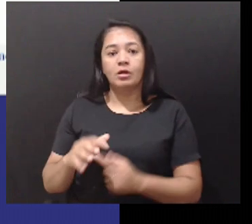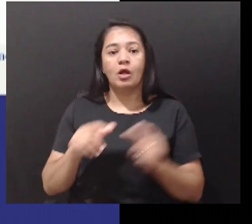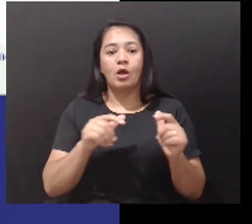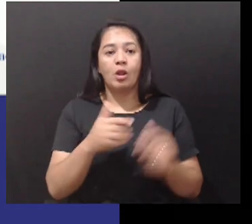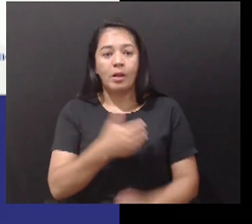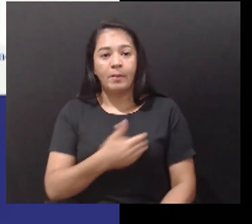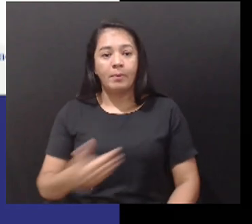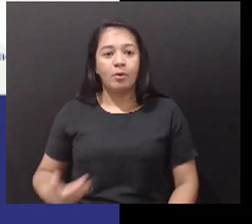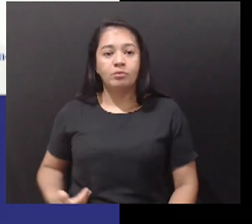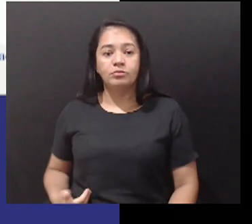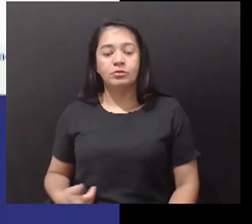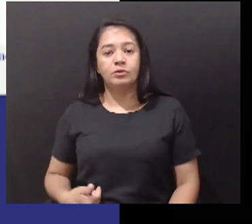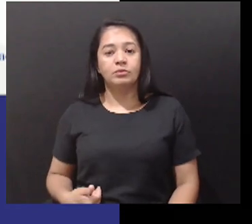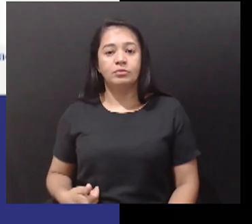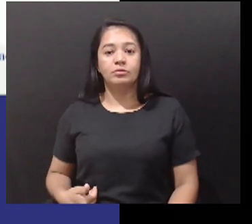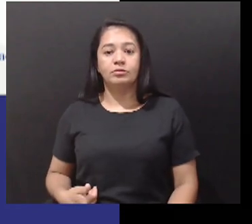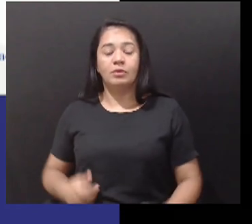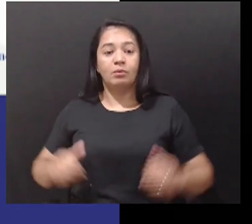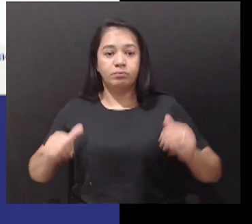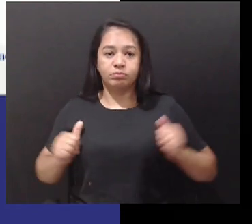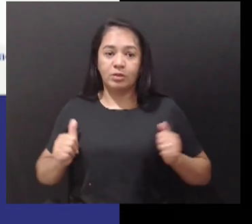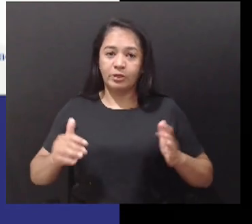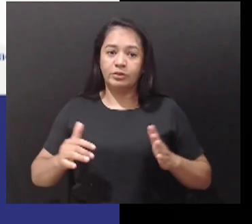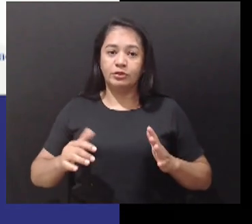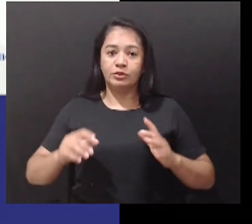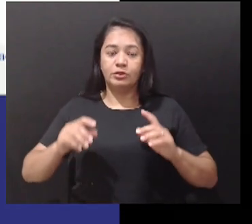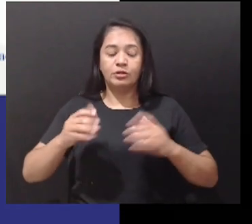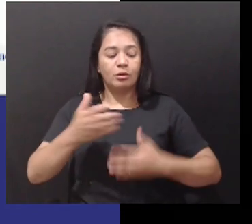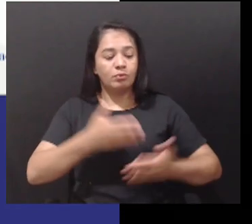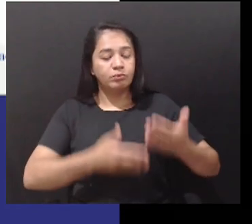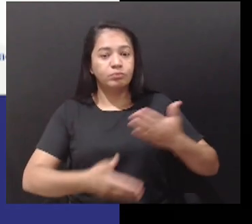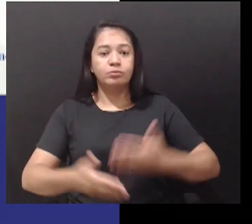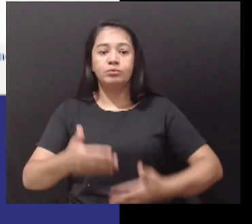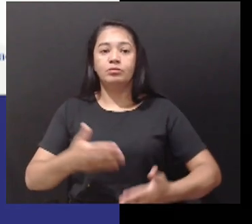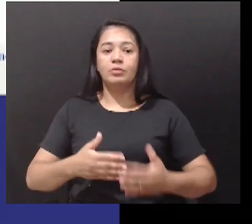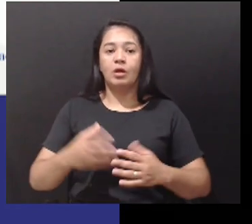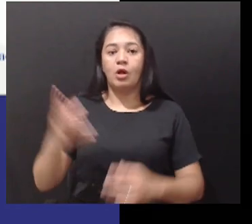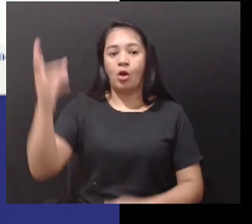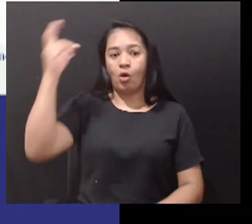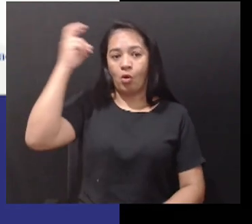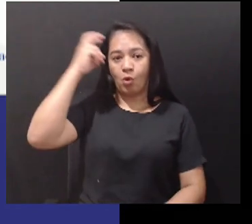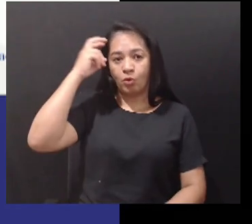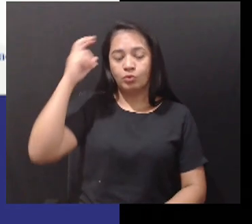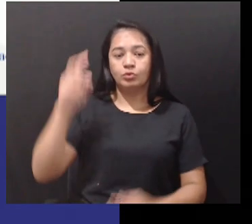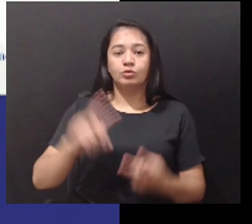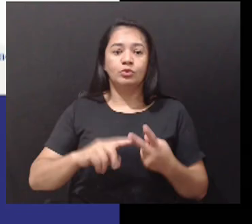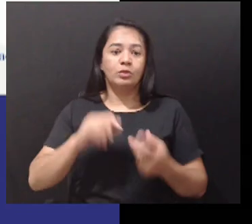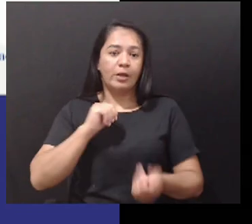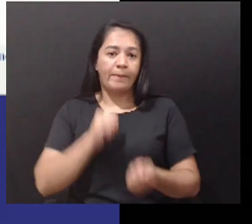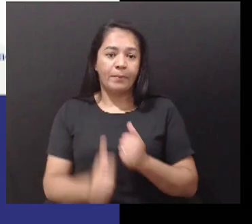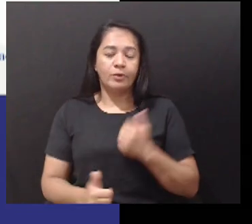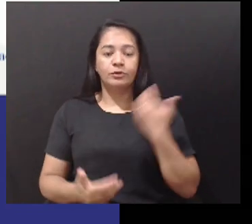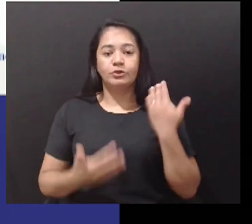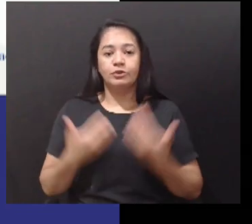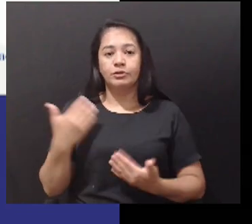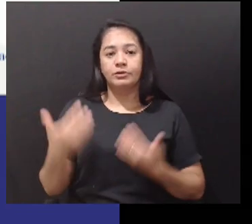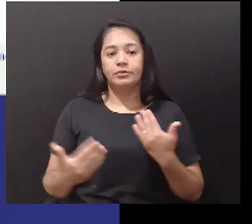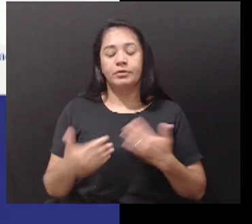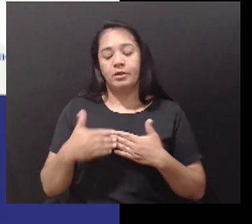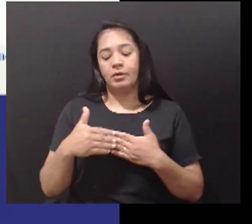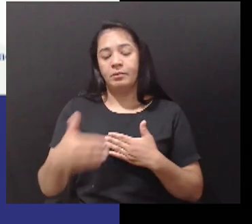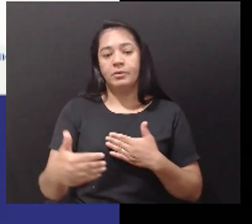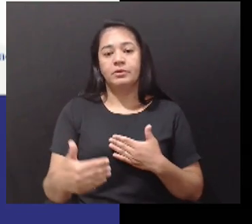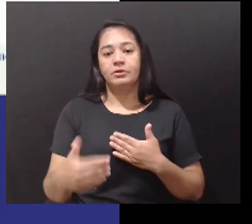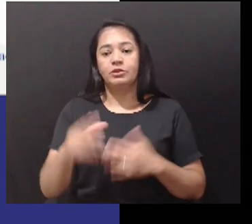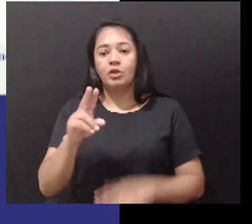espaços ativos de convivência, cultura, esporte e lazer, a partir da utilização